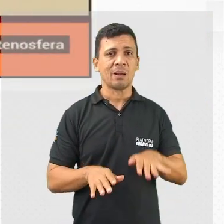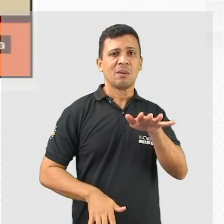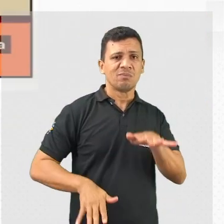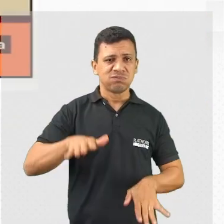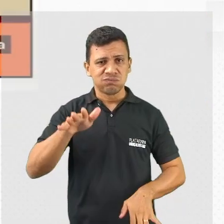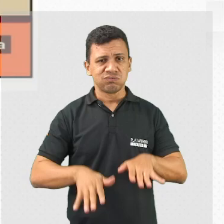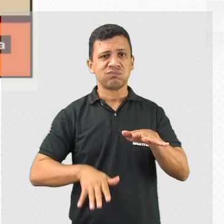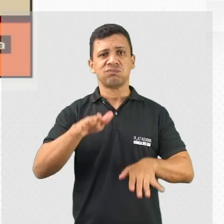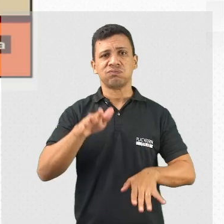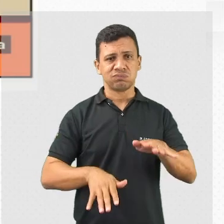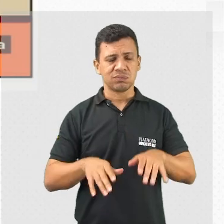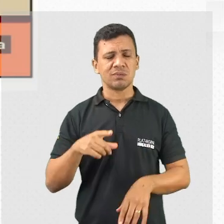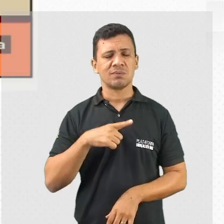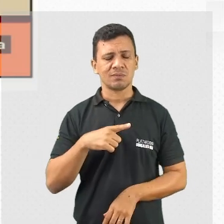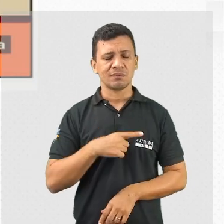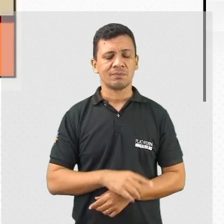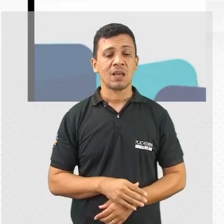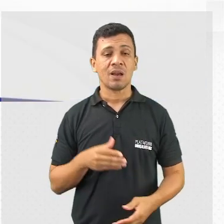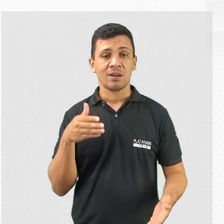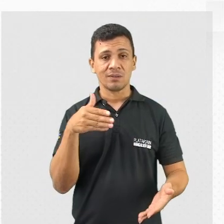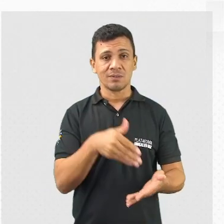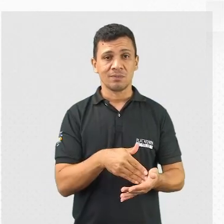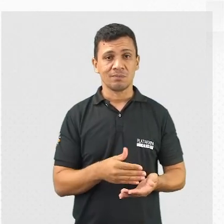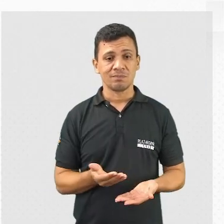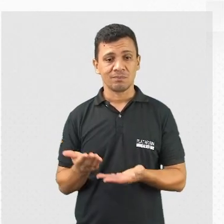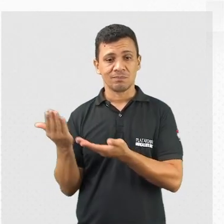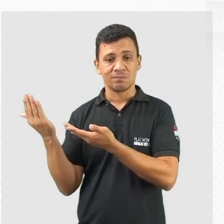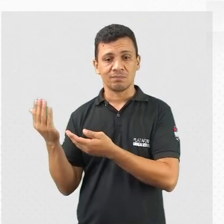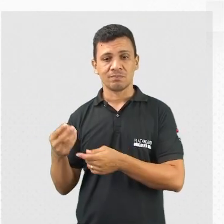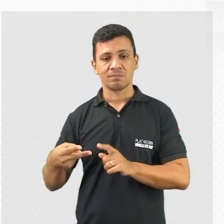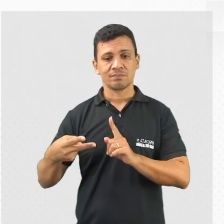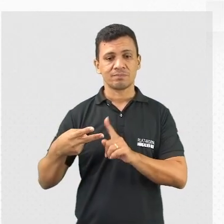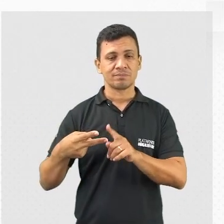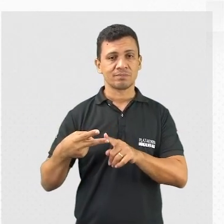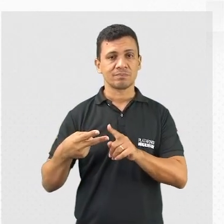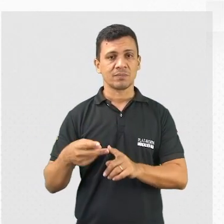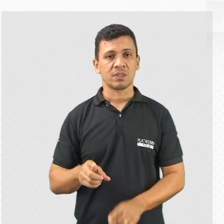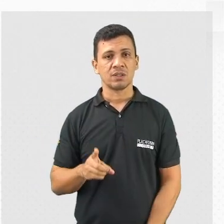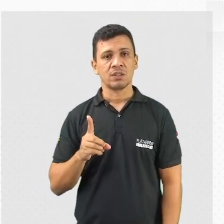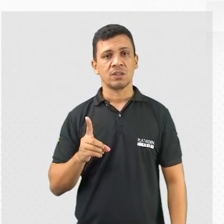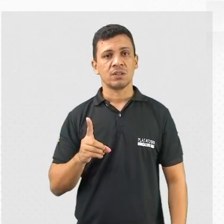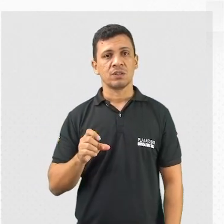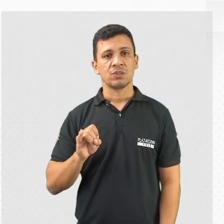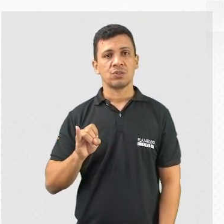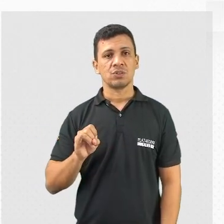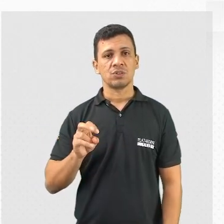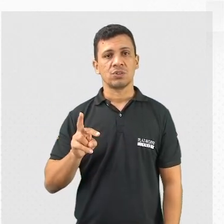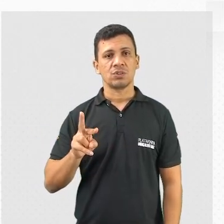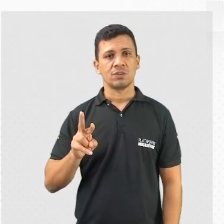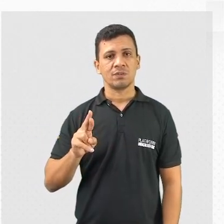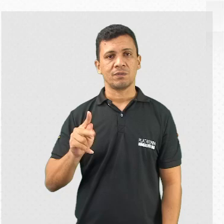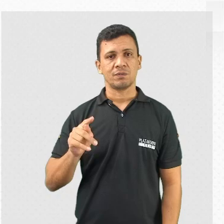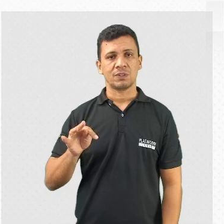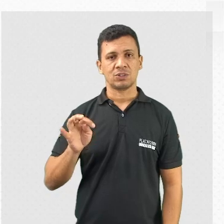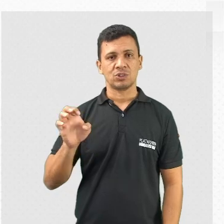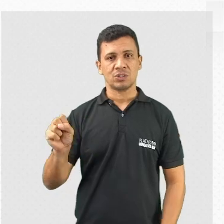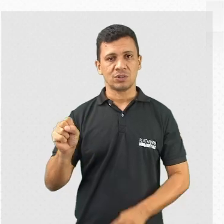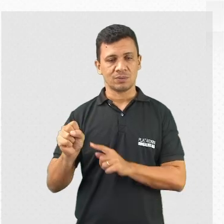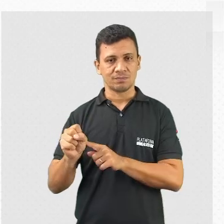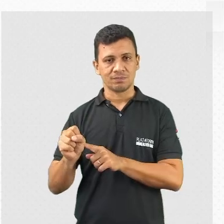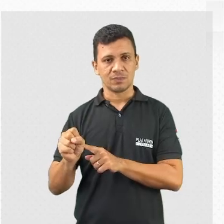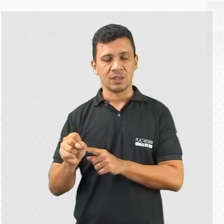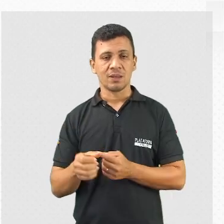sísmicos, tá? Limites convergentes, tranquilo? Próximo limite são os limites divergentes. Ora, se o